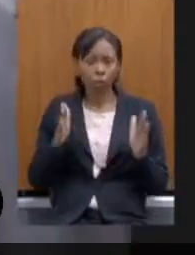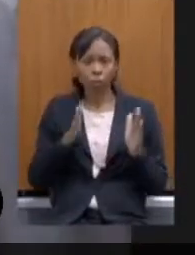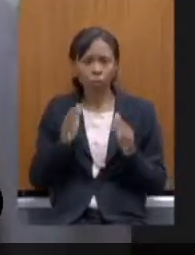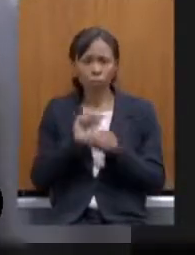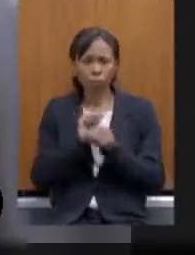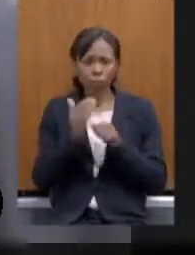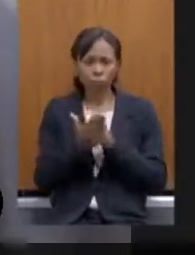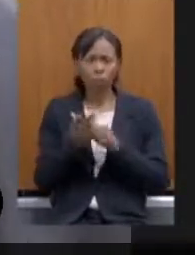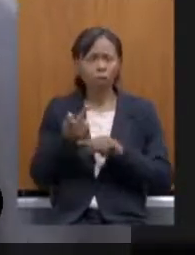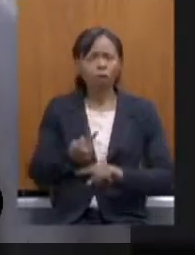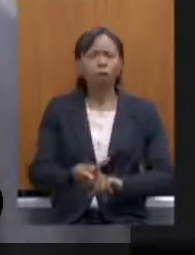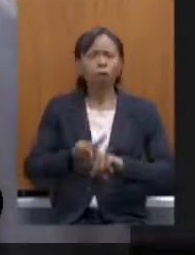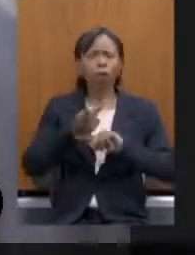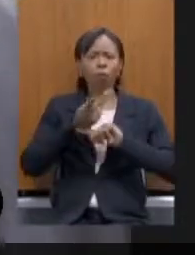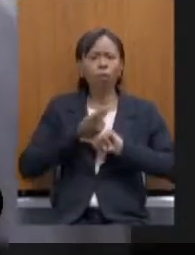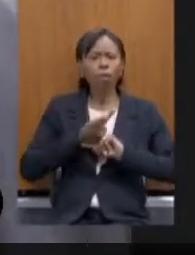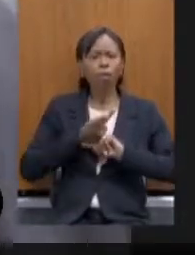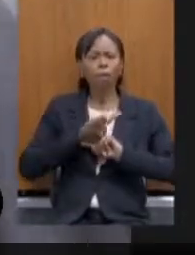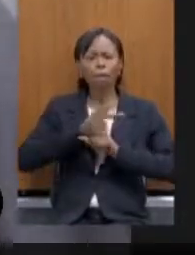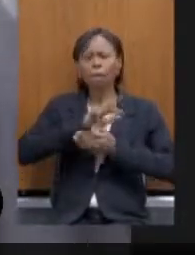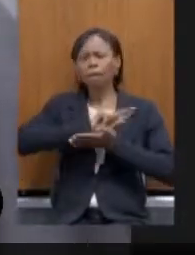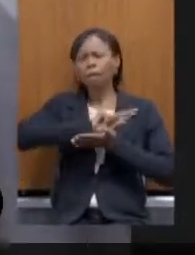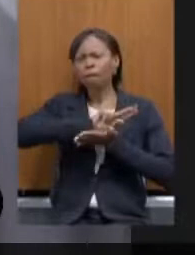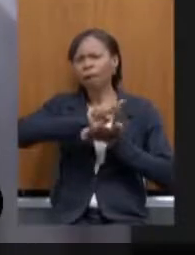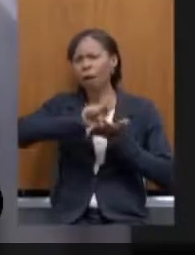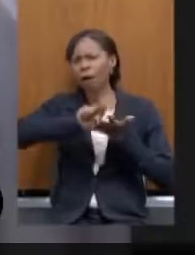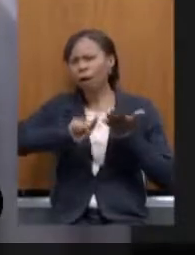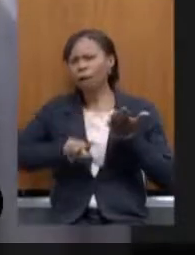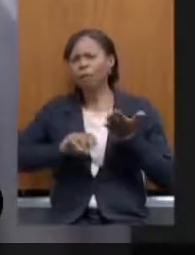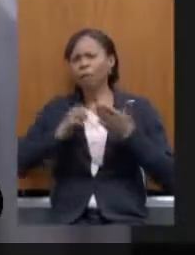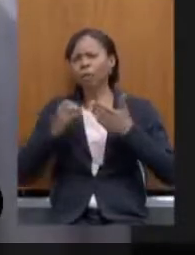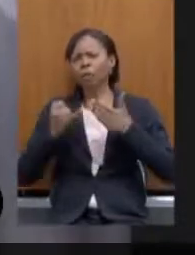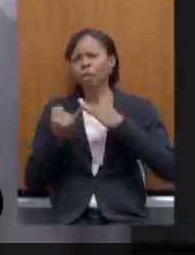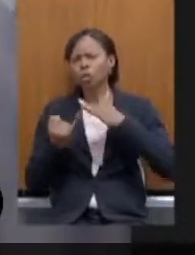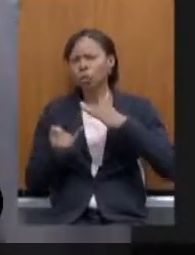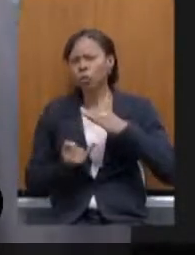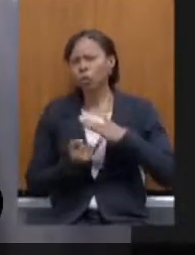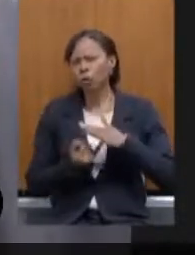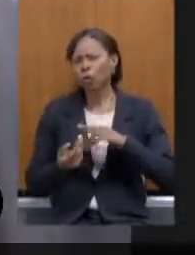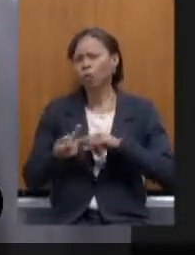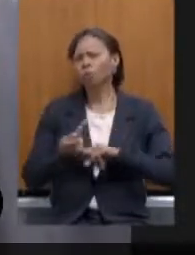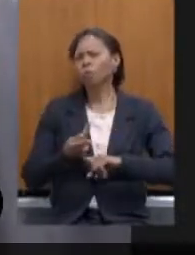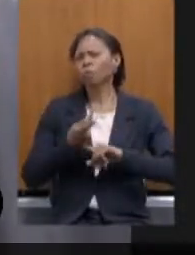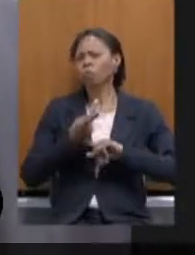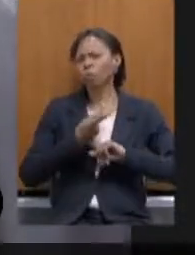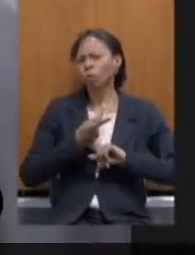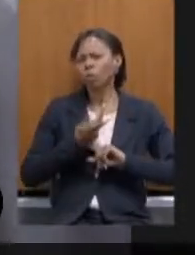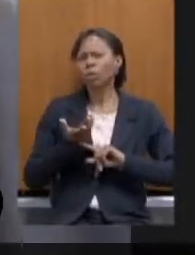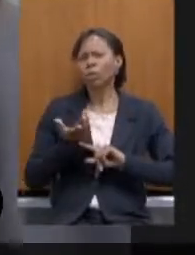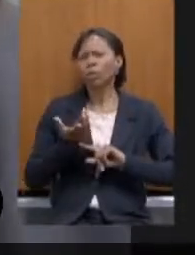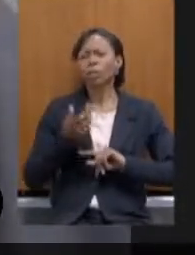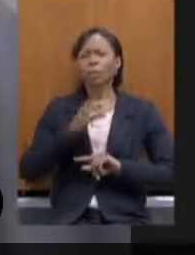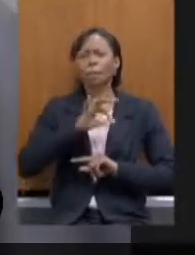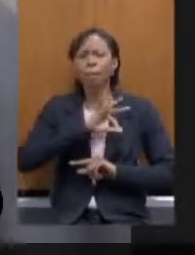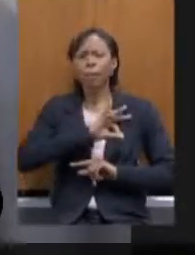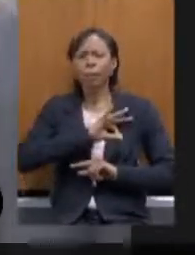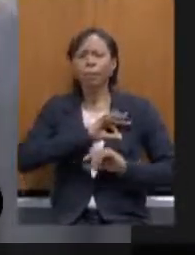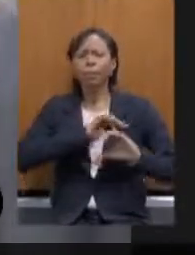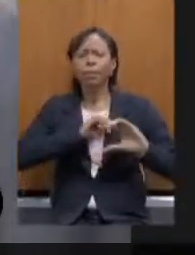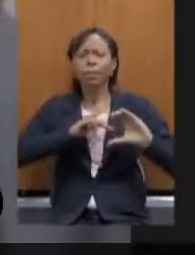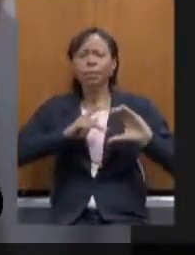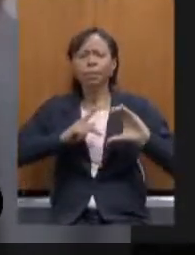foi procurado por vários e vários vários sentidos ainda é o pessoal da polícia